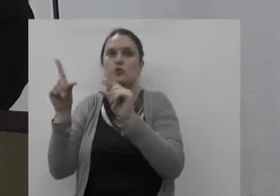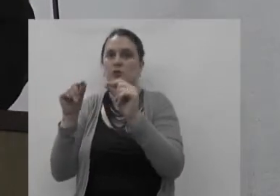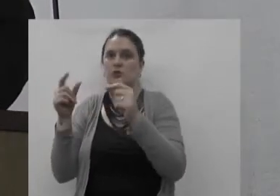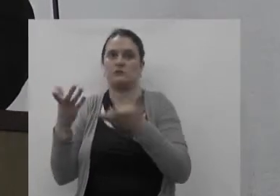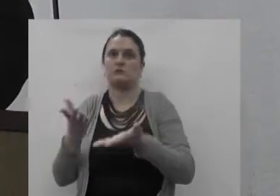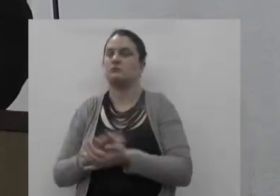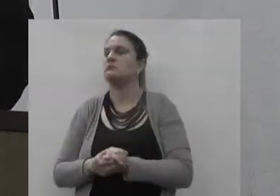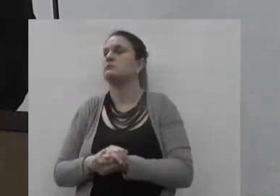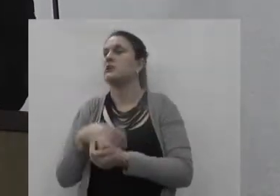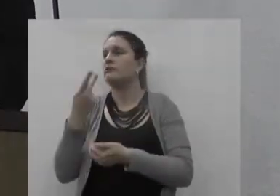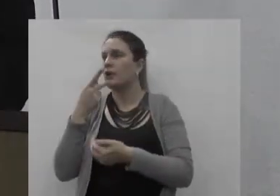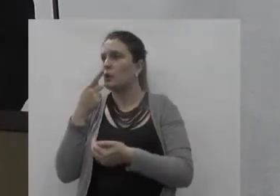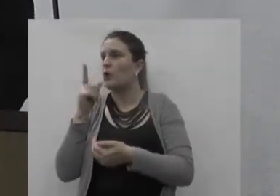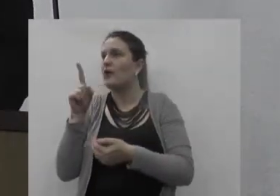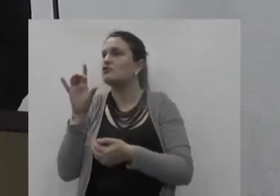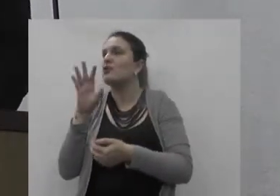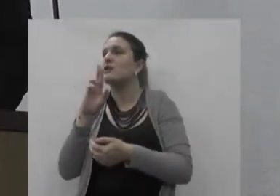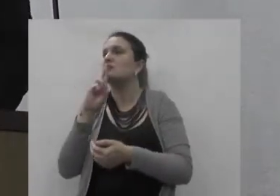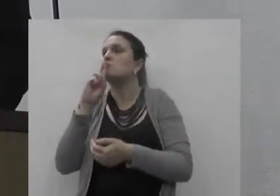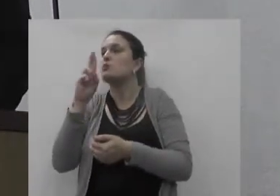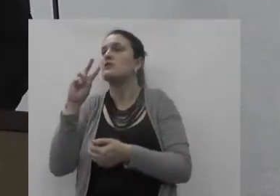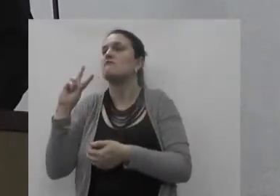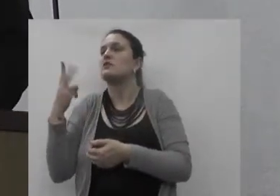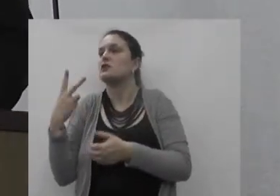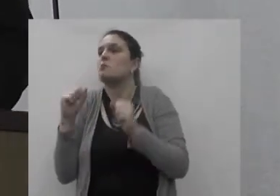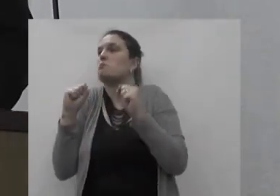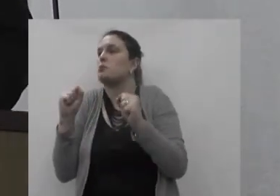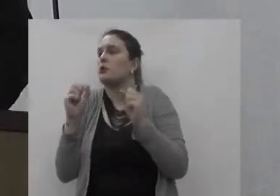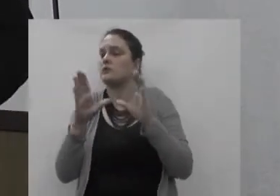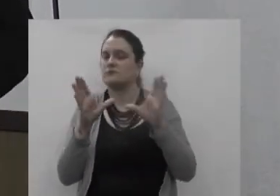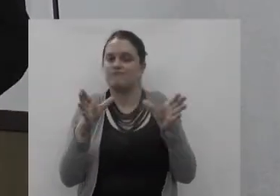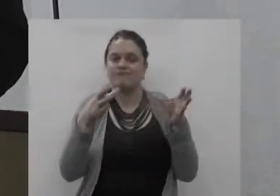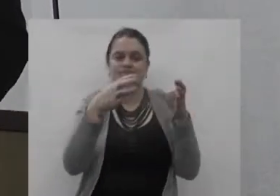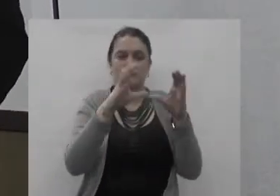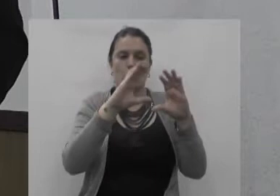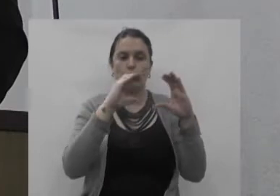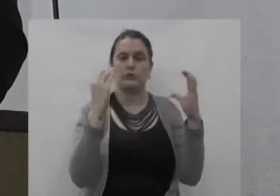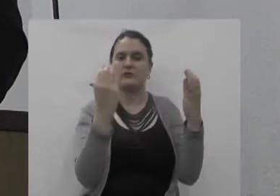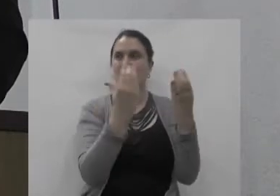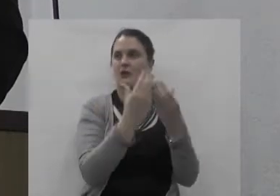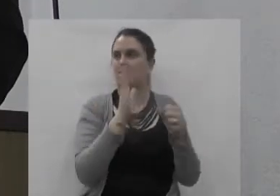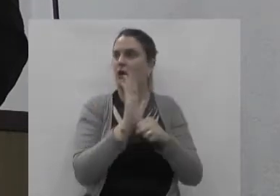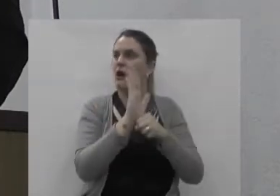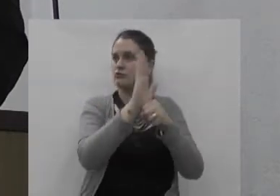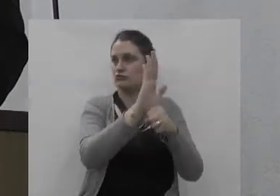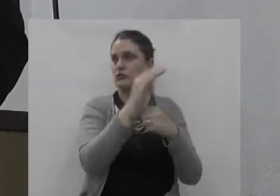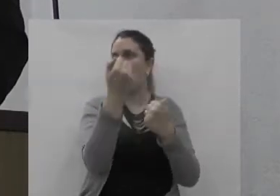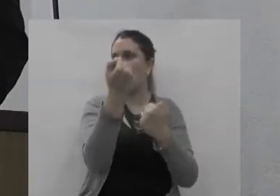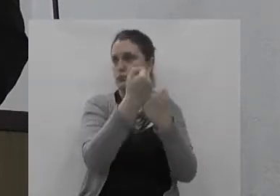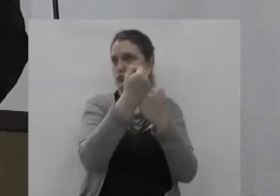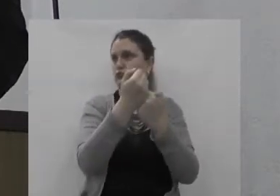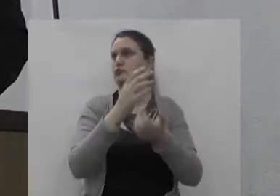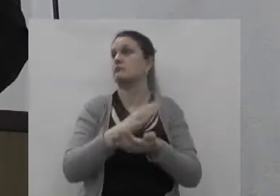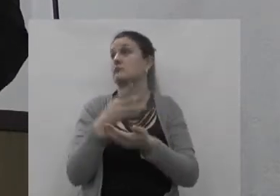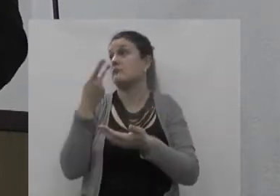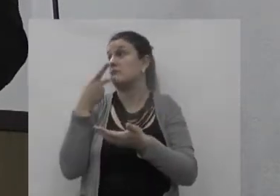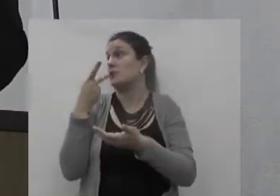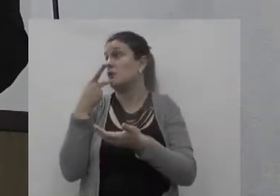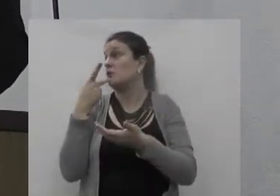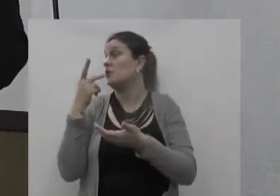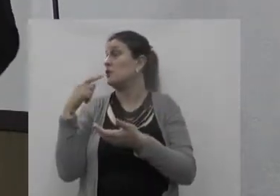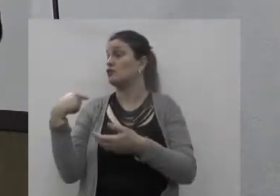empecilho, e é uma pequena resposta que o vereador pode dar para a sua comunidade, aquela que tanto o apostou. E